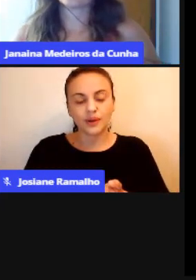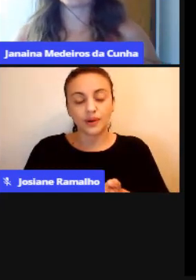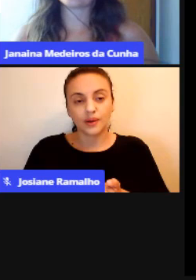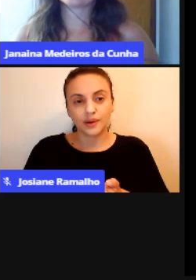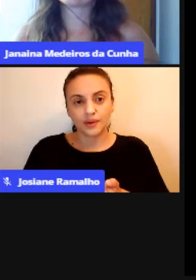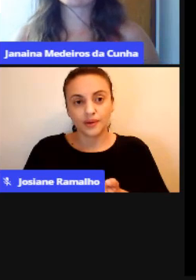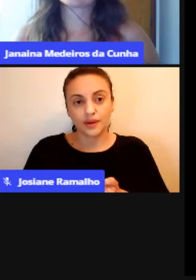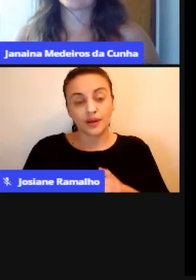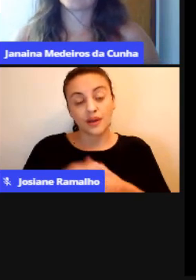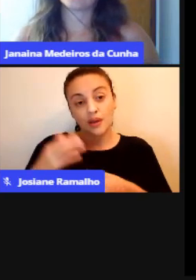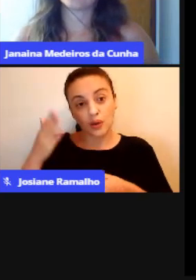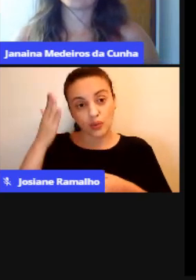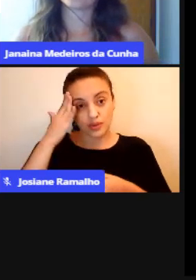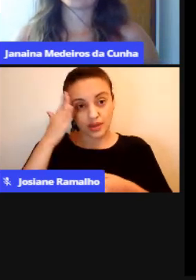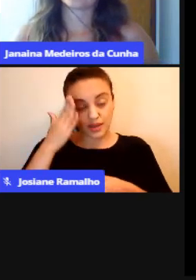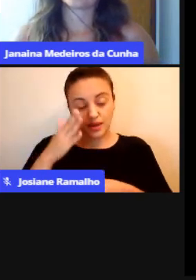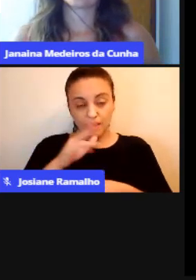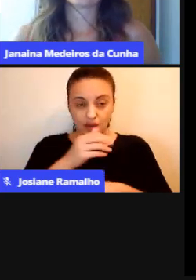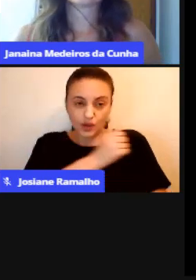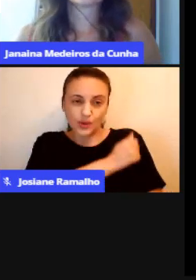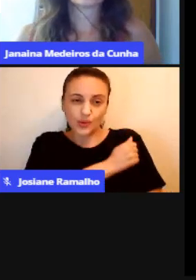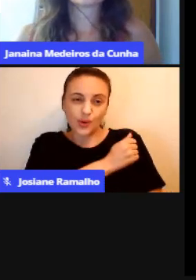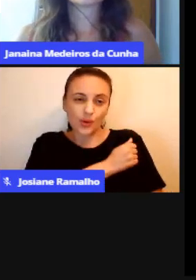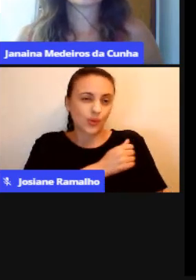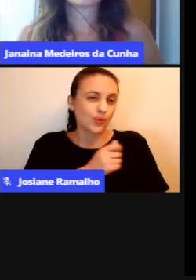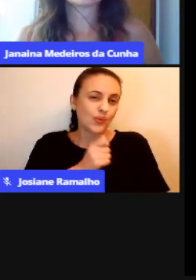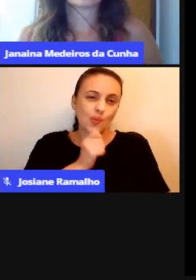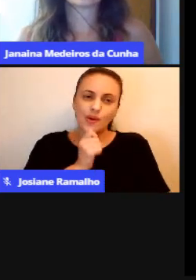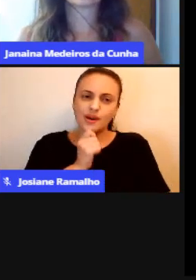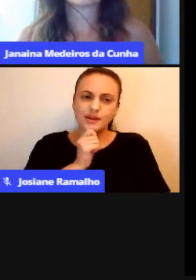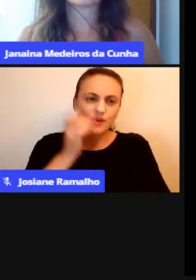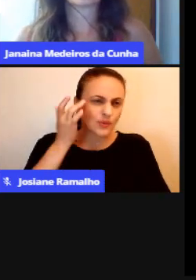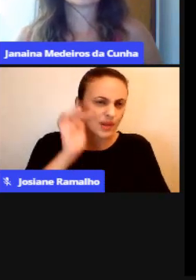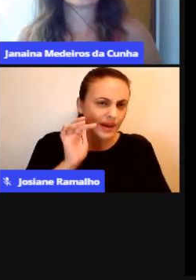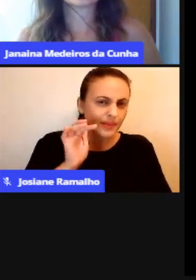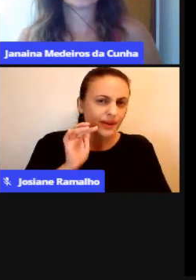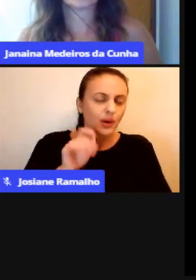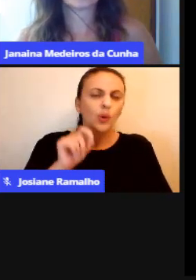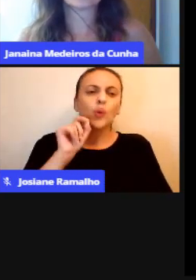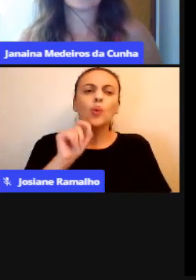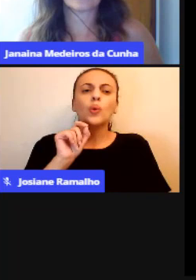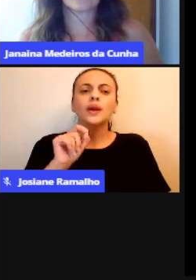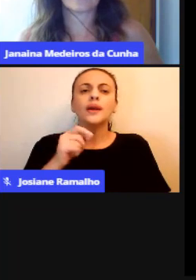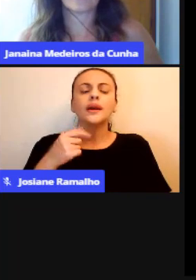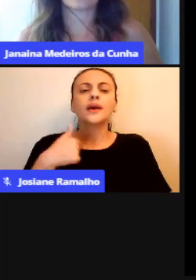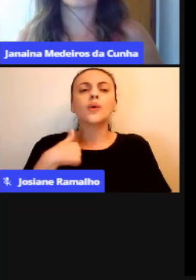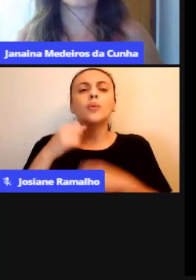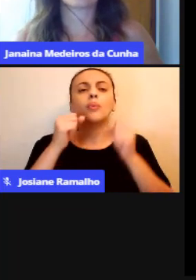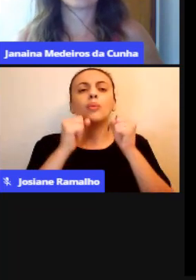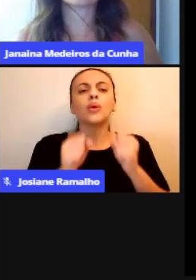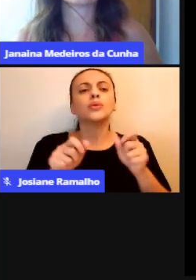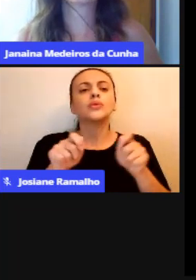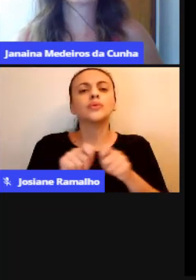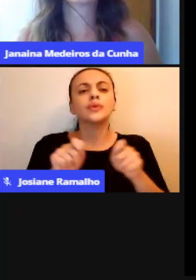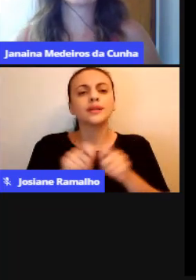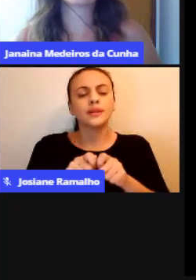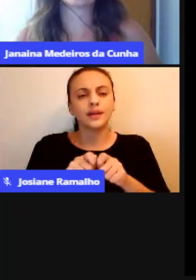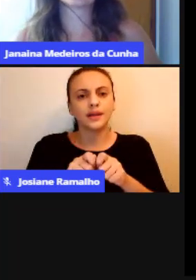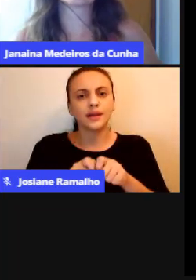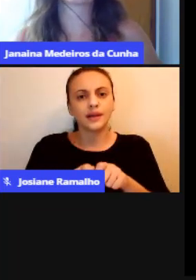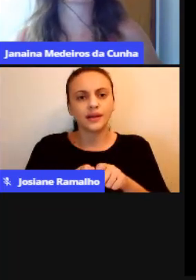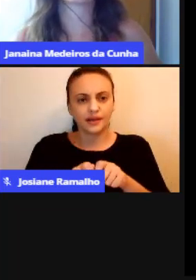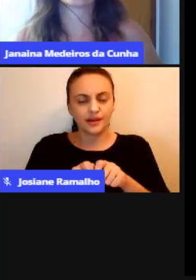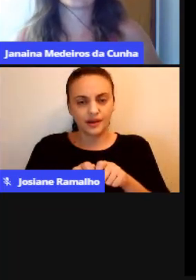sei que meu aluno ainda não sabe, o que eu posso estar fazendo, que processo que eu posso estar realizando para que